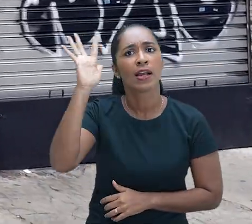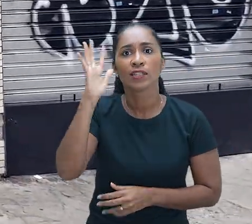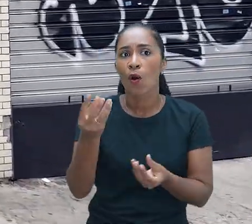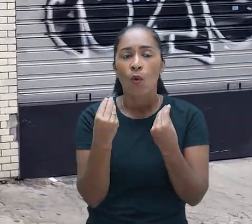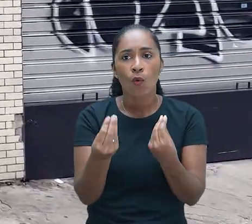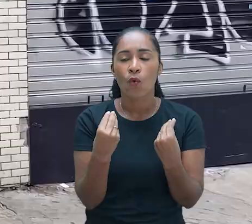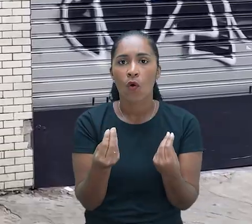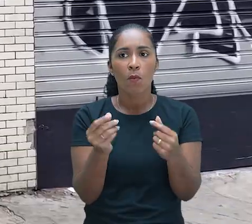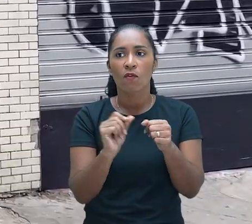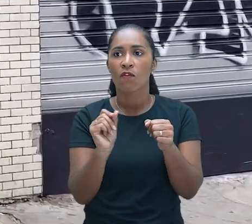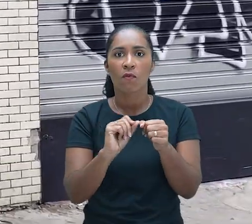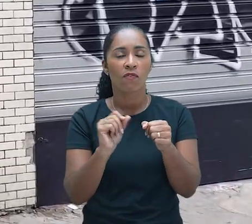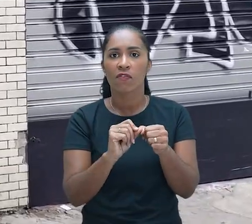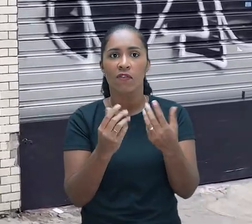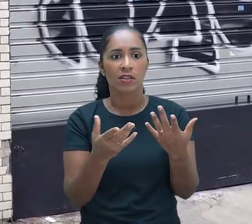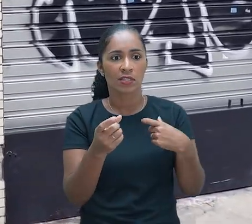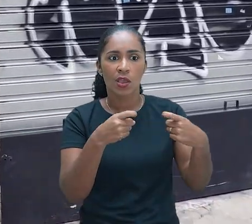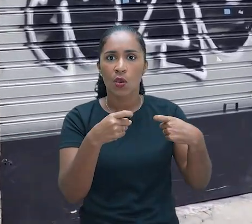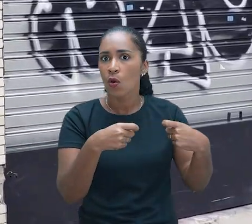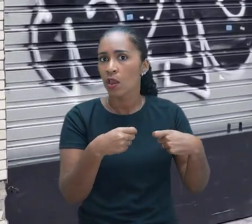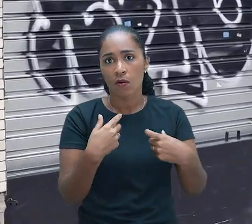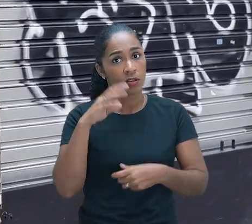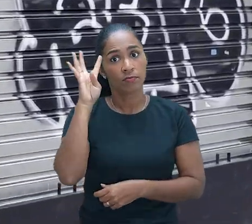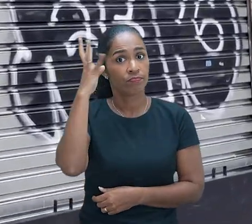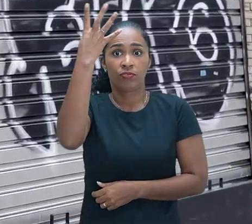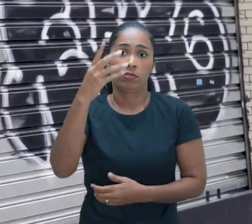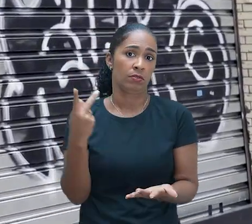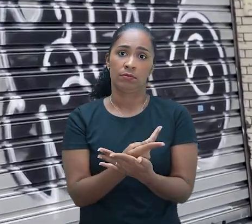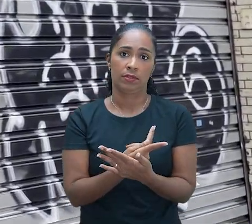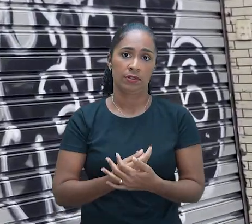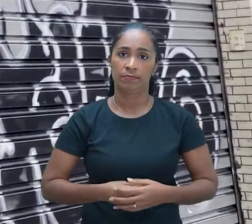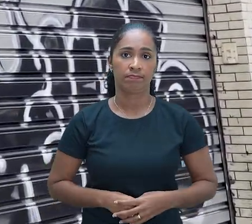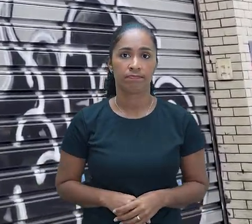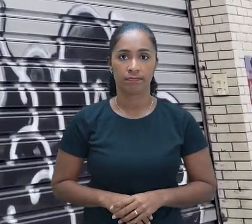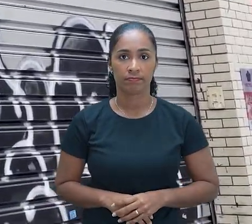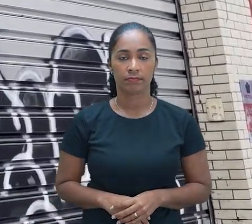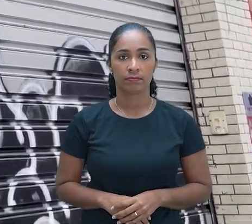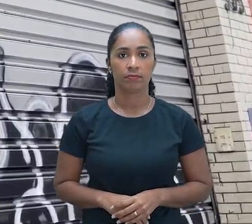Imagina, como é que a gente vai fazer o Guerra? E a gente falou, vamos arrumar um jeito.